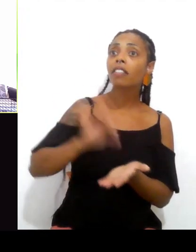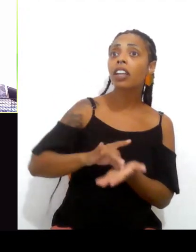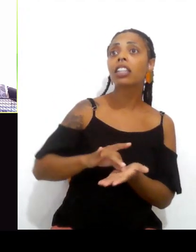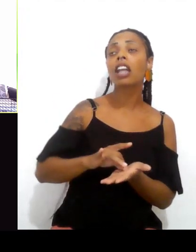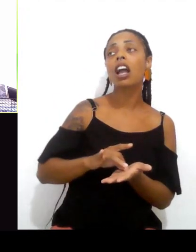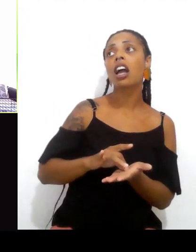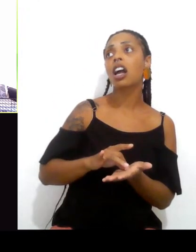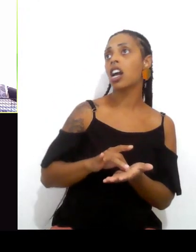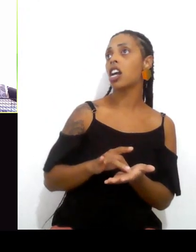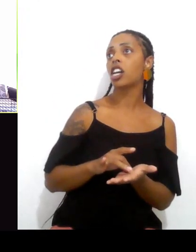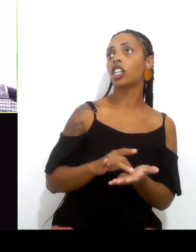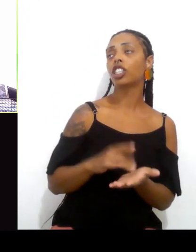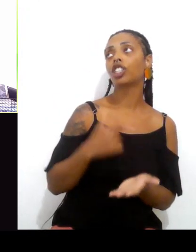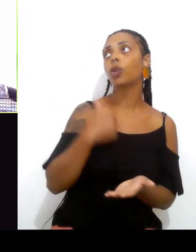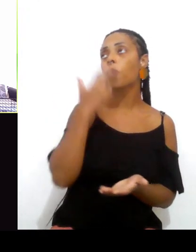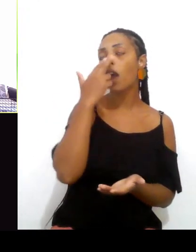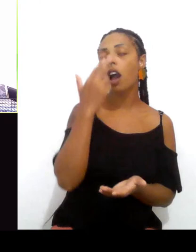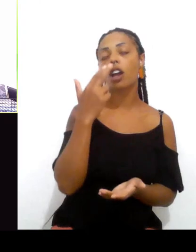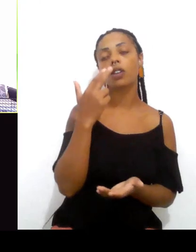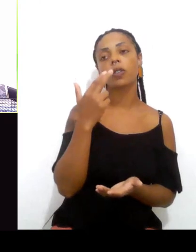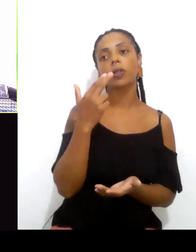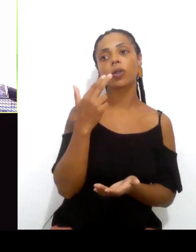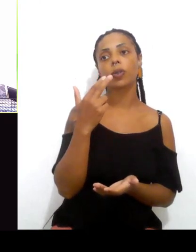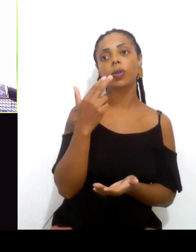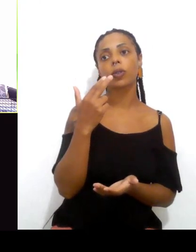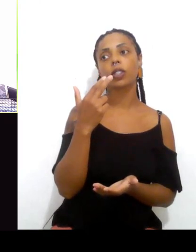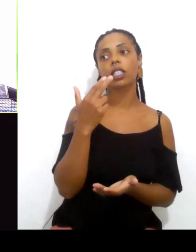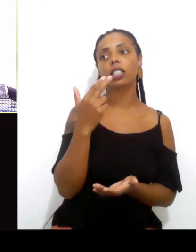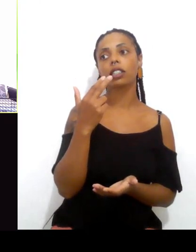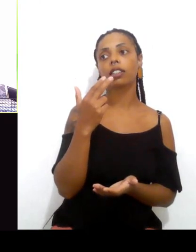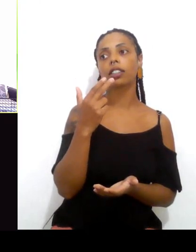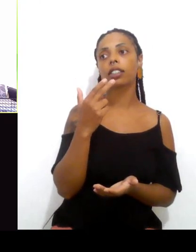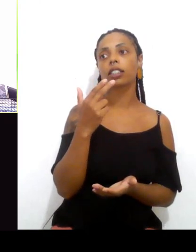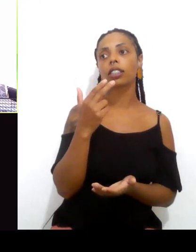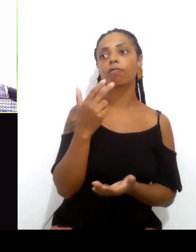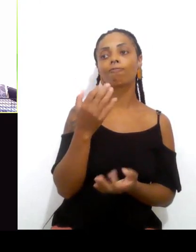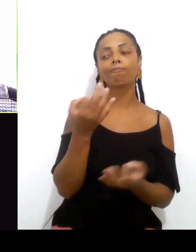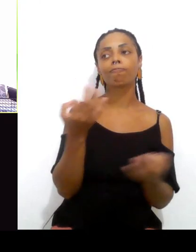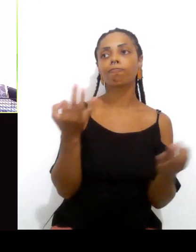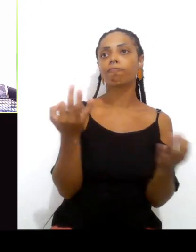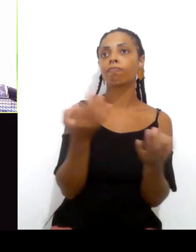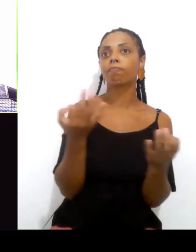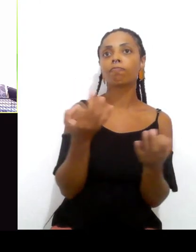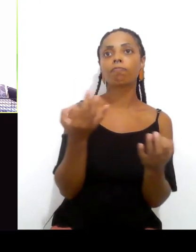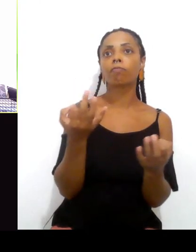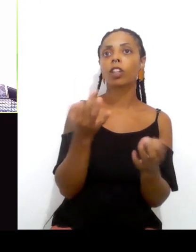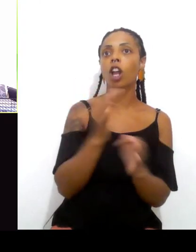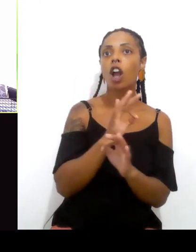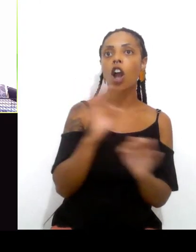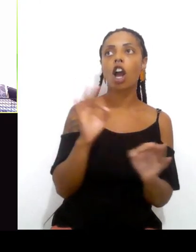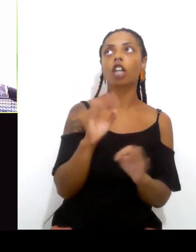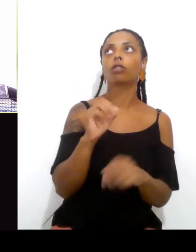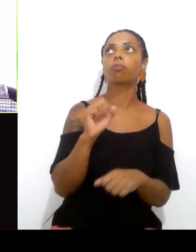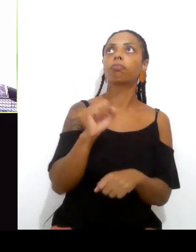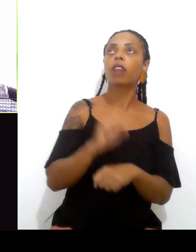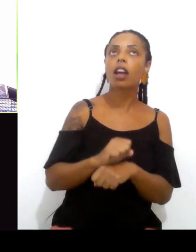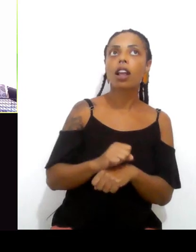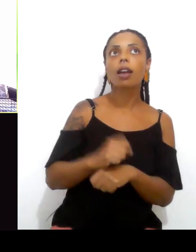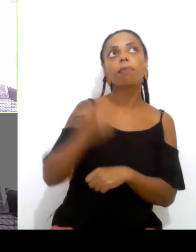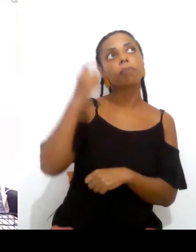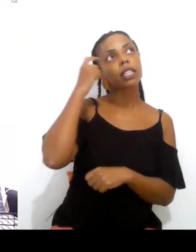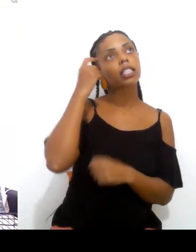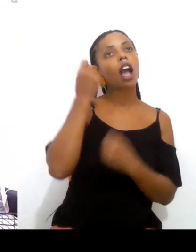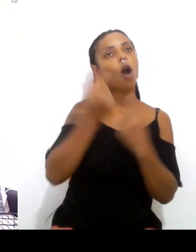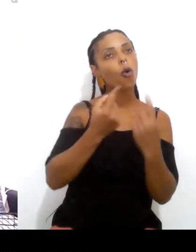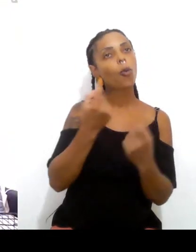eu acho que foi extremamente proveitoso poder parar aqui pensar em algumas das perguntas que foram